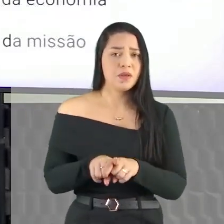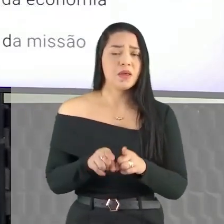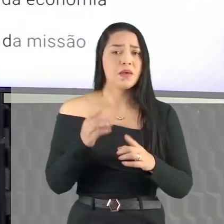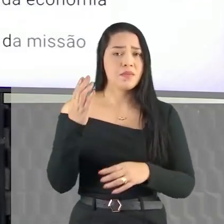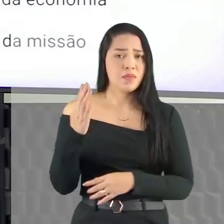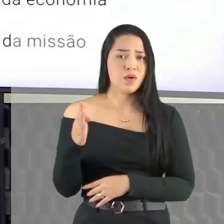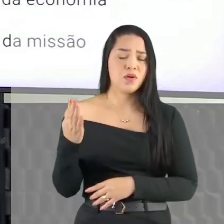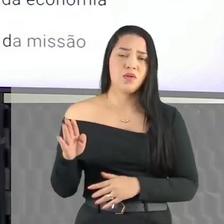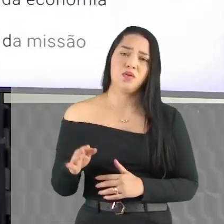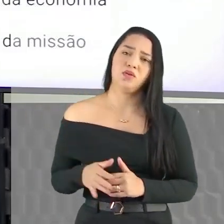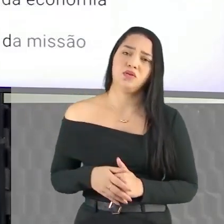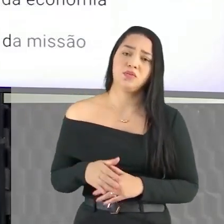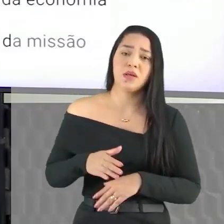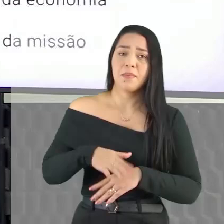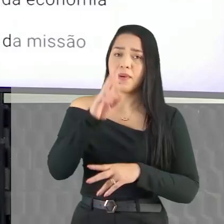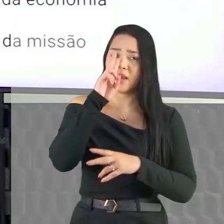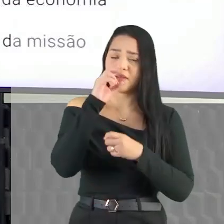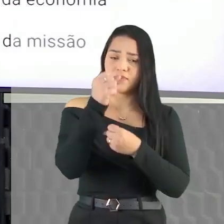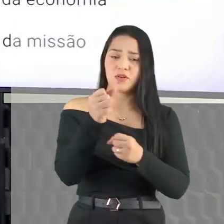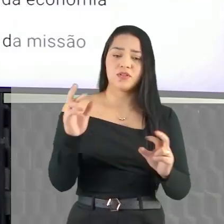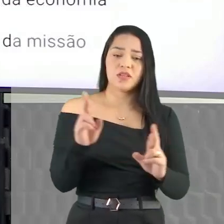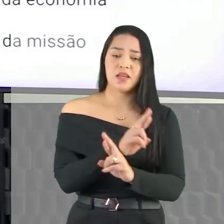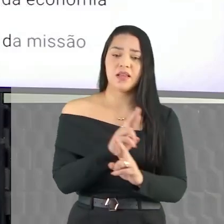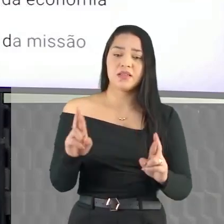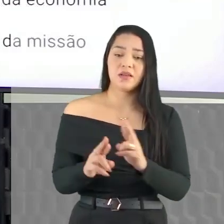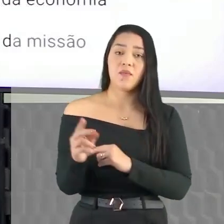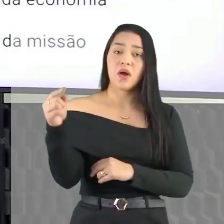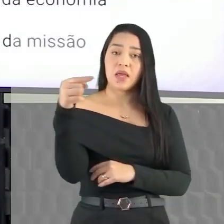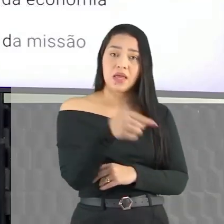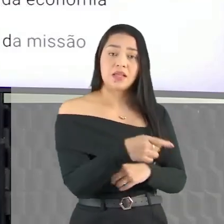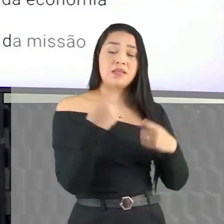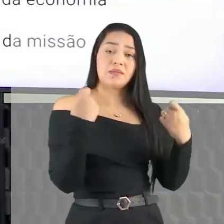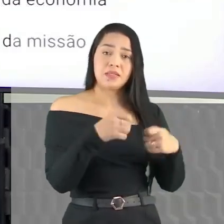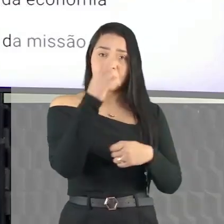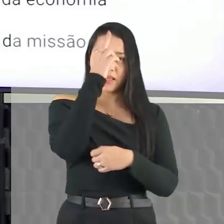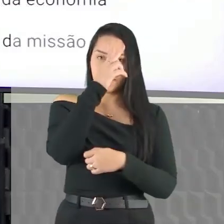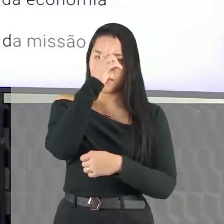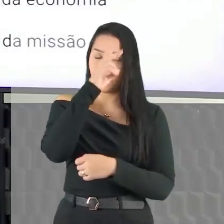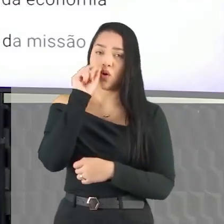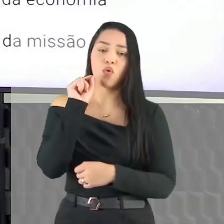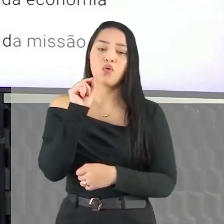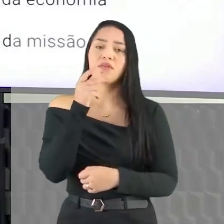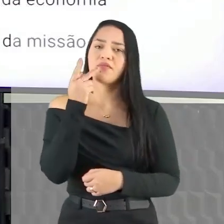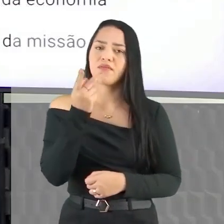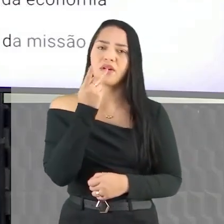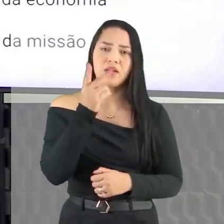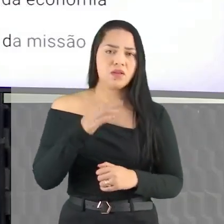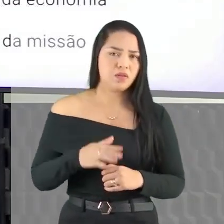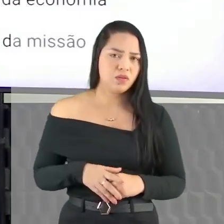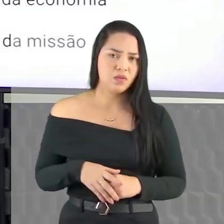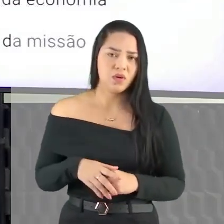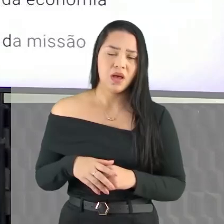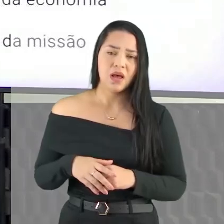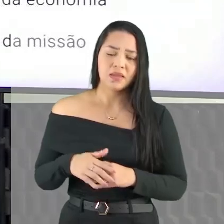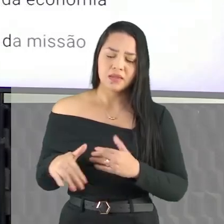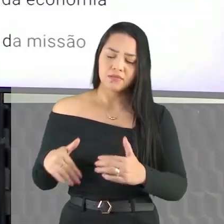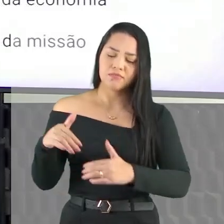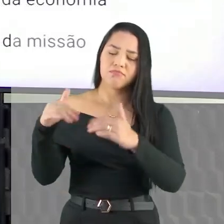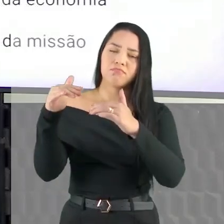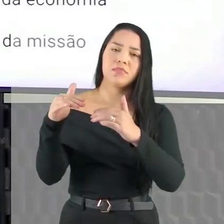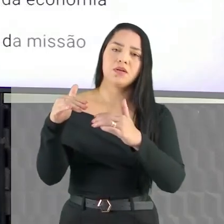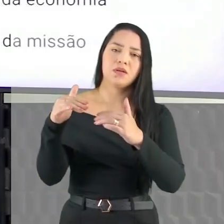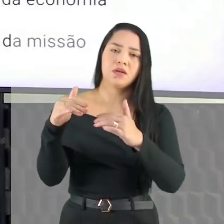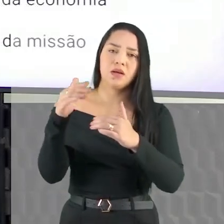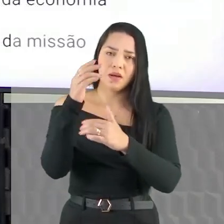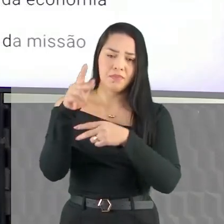biológico, ou seja, somos mais fortes em relação a eles. E aí nós temos que lembrar que Hitler falava, né, da sua ascendência ariana, então,